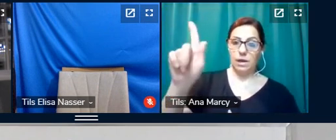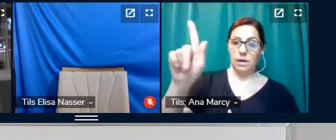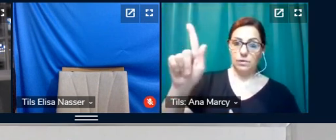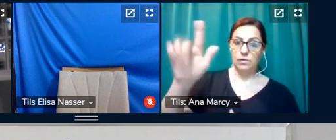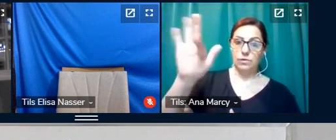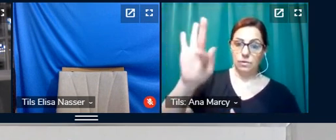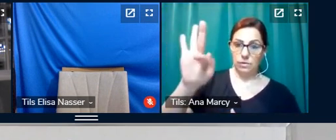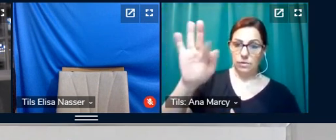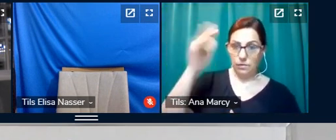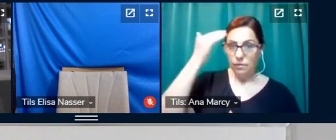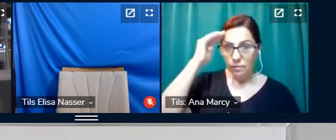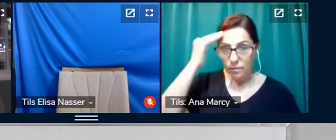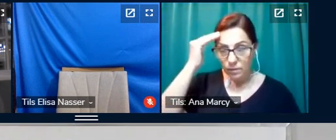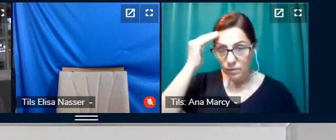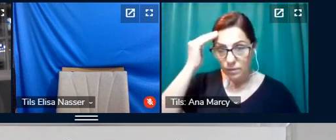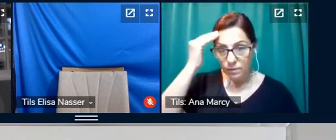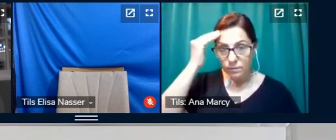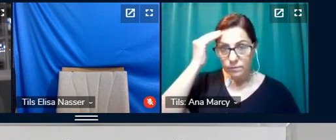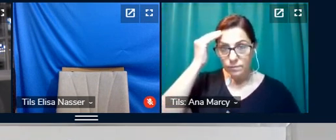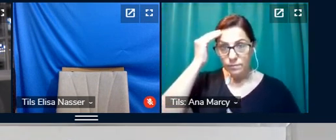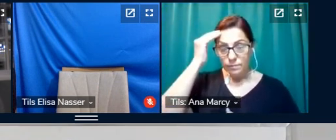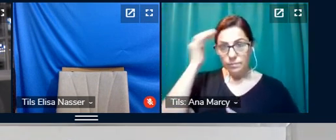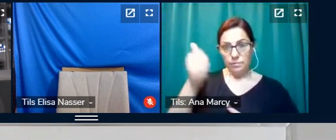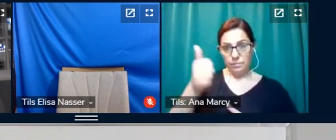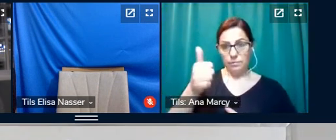Tudo bem, gente?